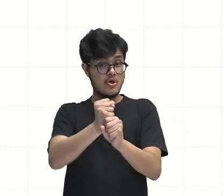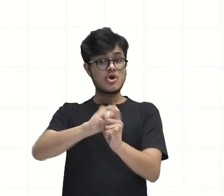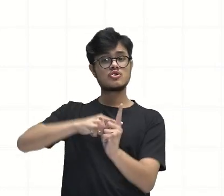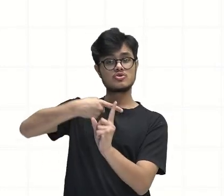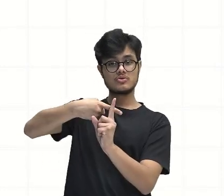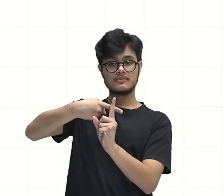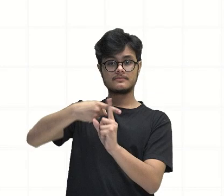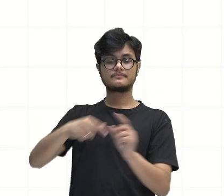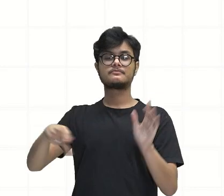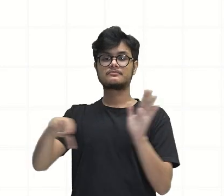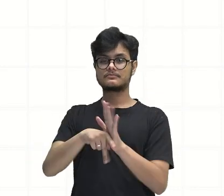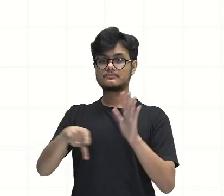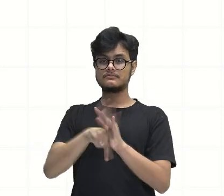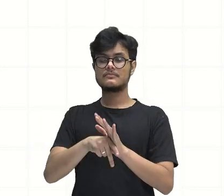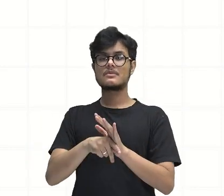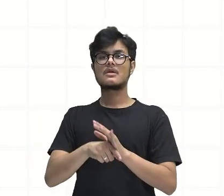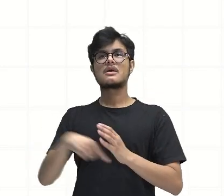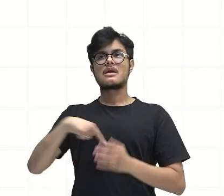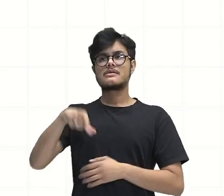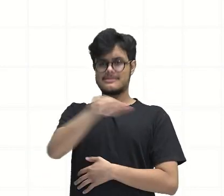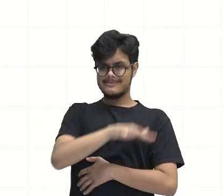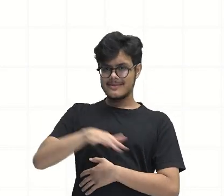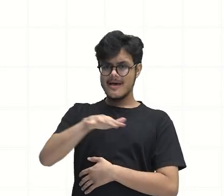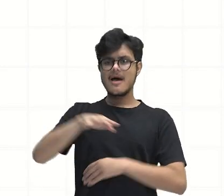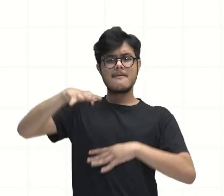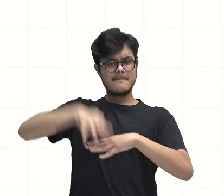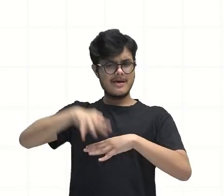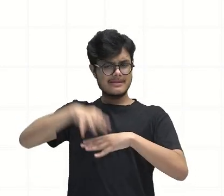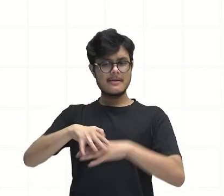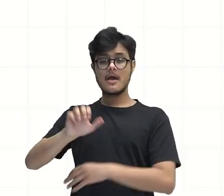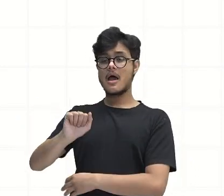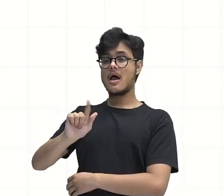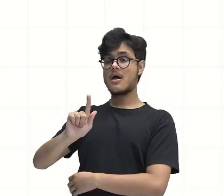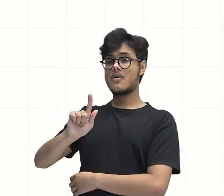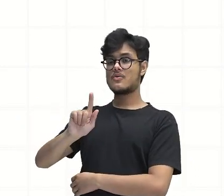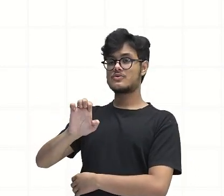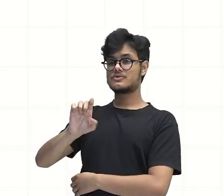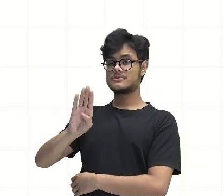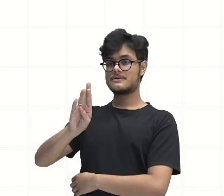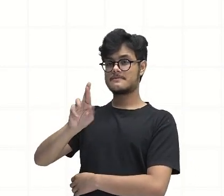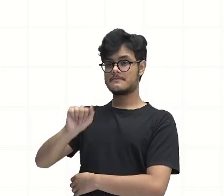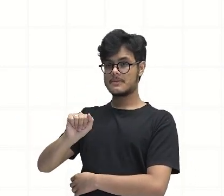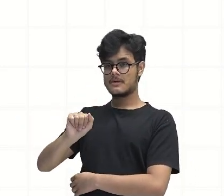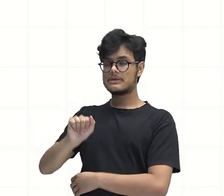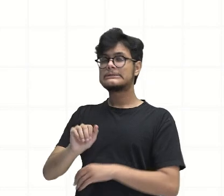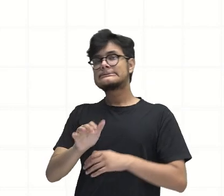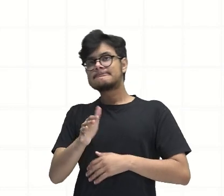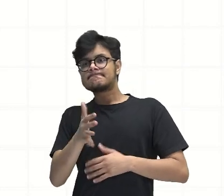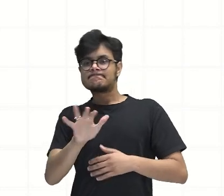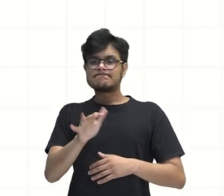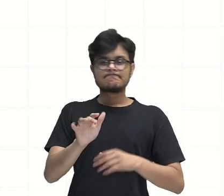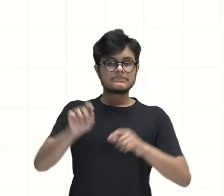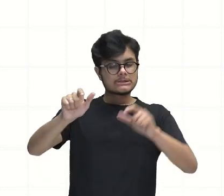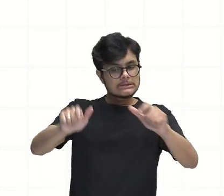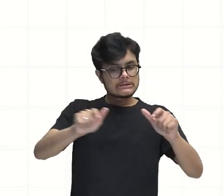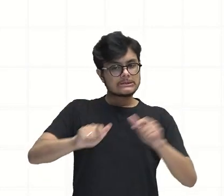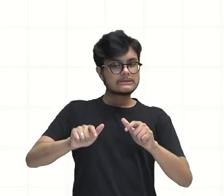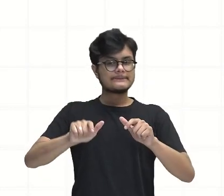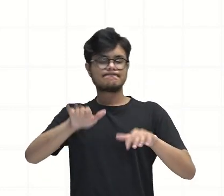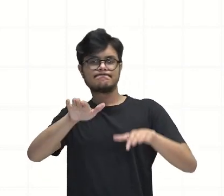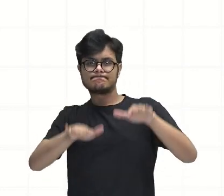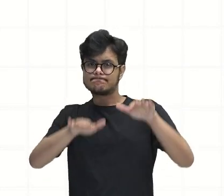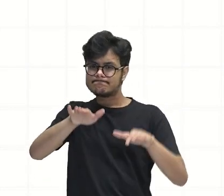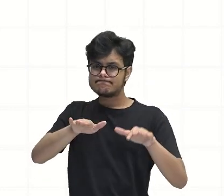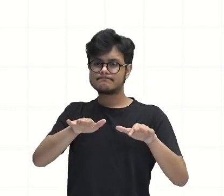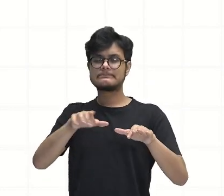soma algébrica, né? Porque as coordenadas, dependendo do ponto de localização dela, ela vai